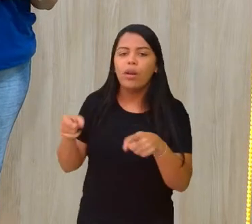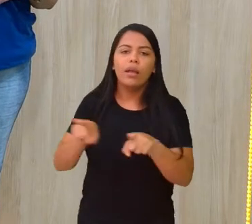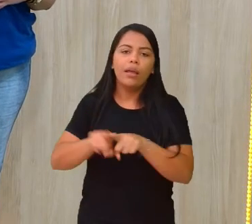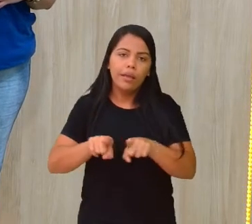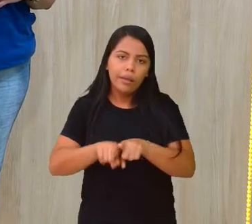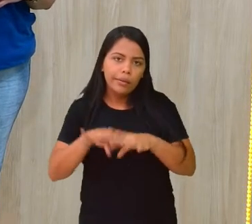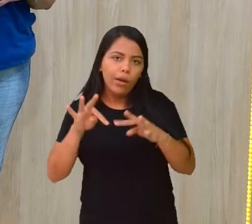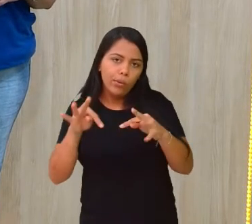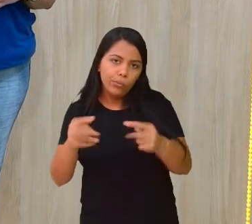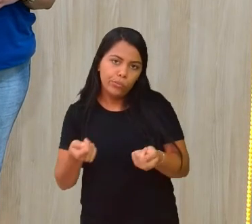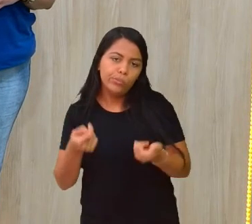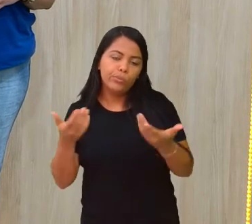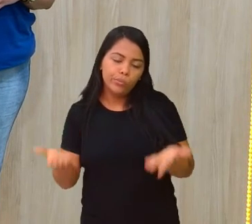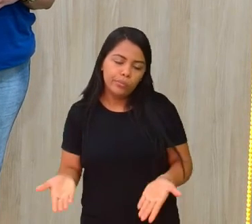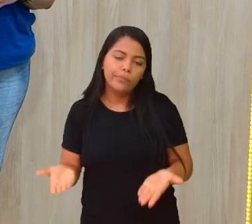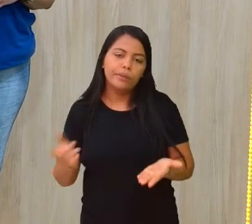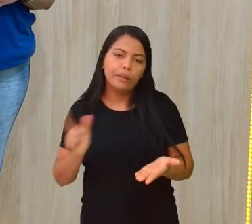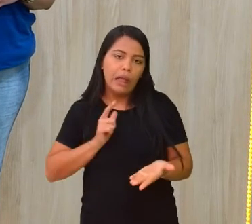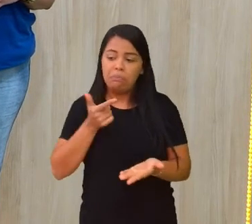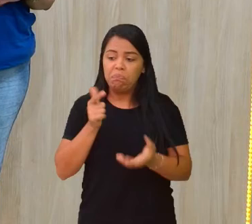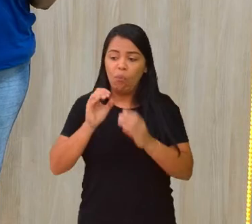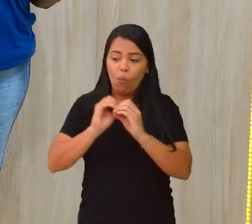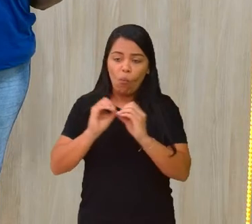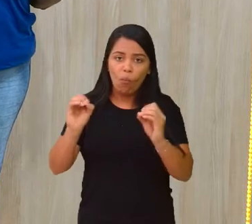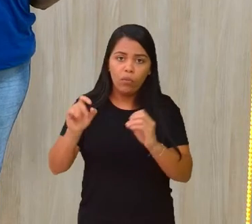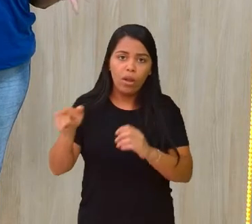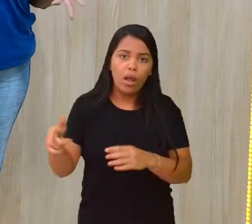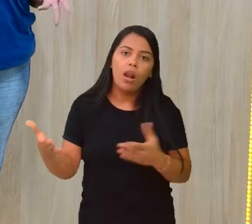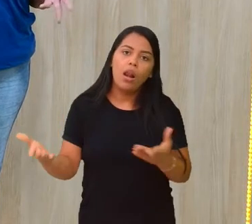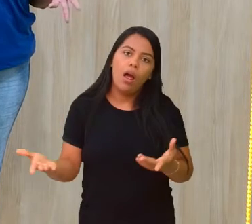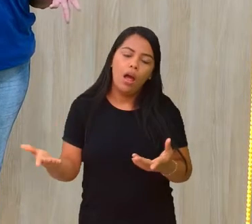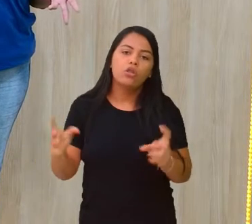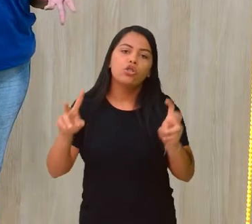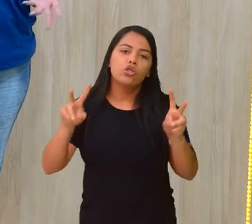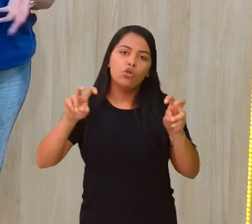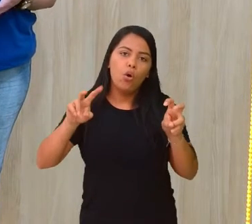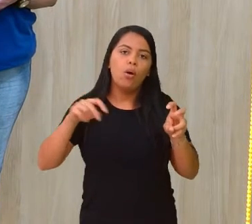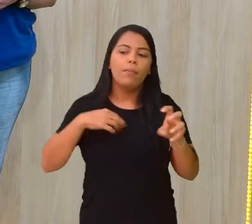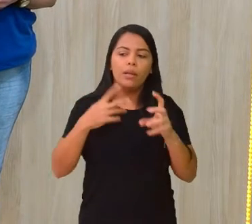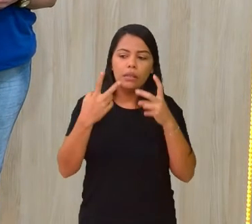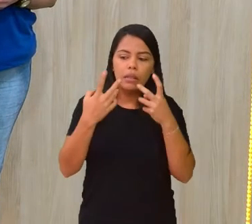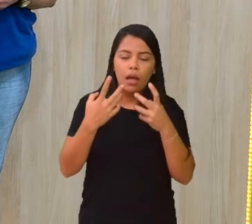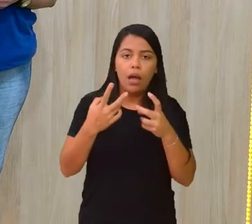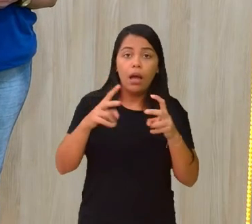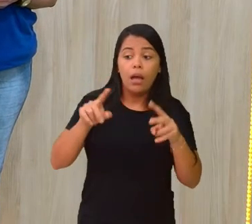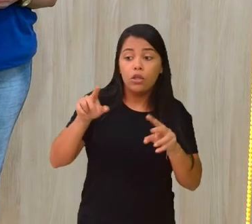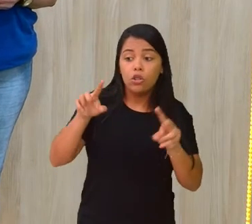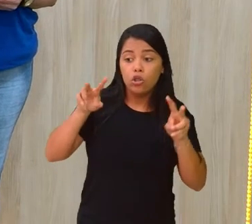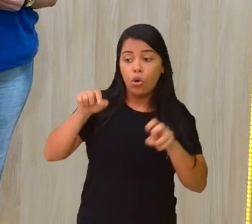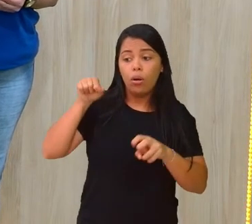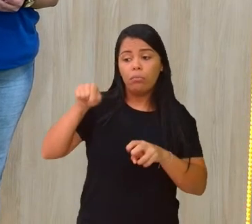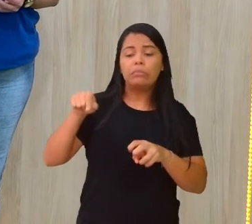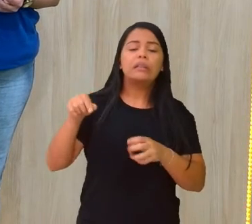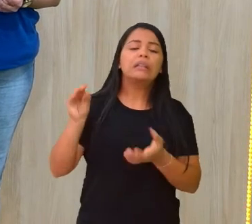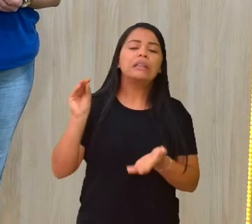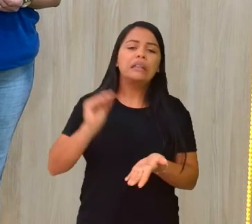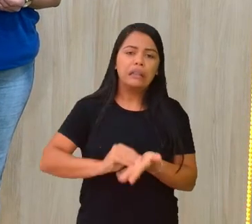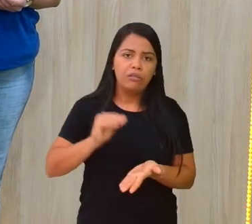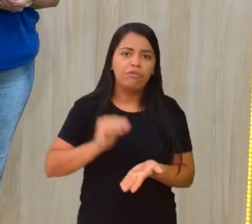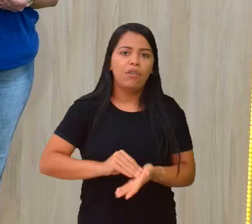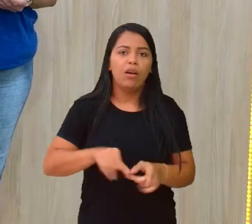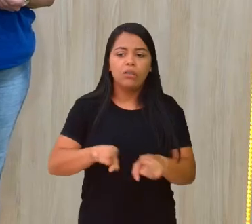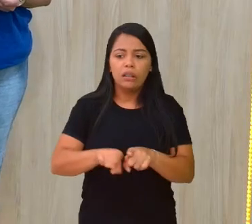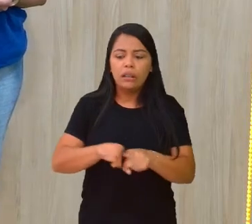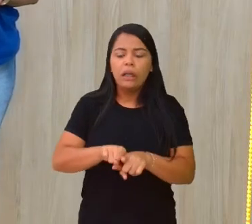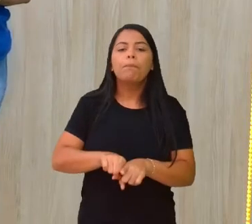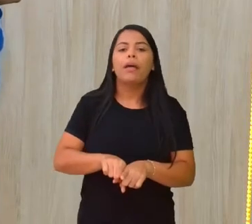aí favorece a essa questão ambiental mal resolvida, né? Exato, é a falta também de acesso